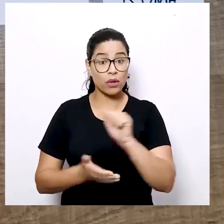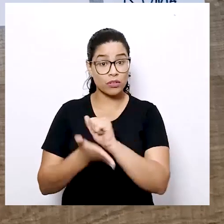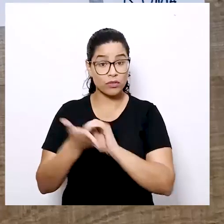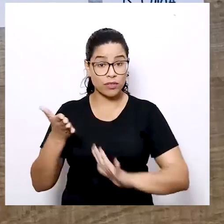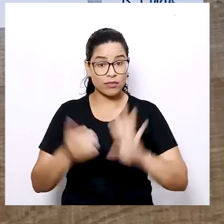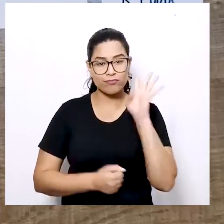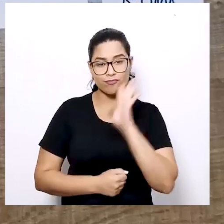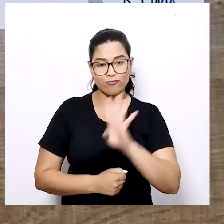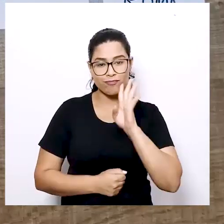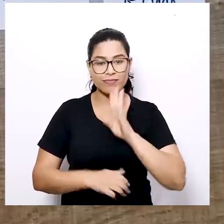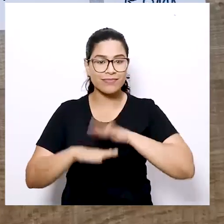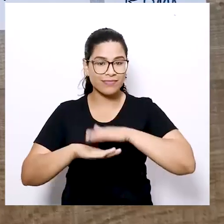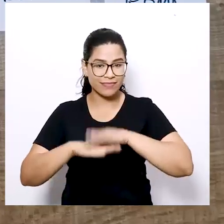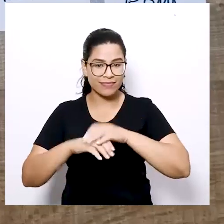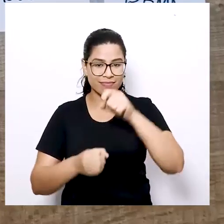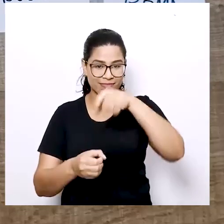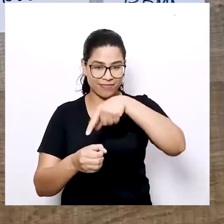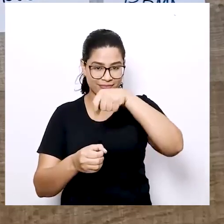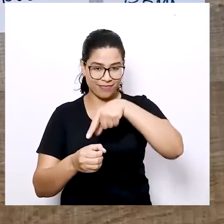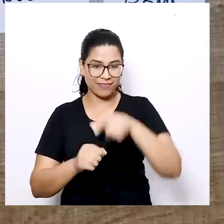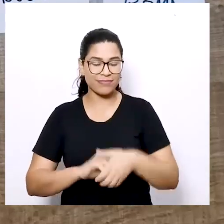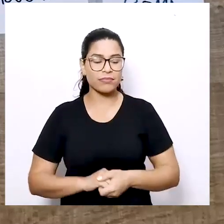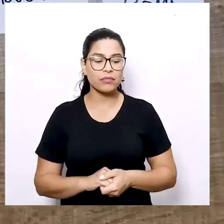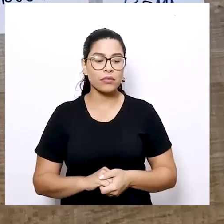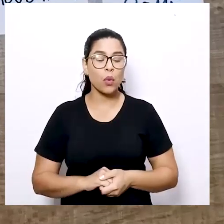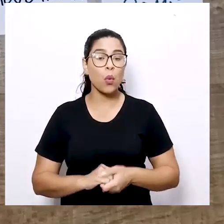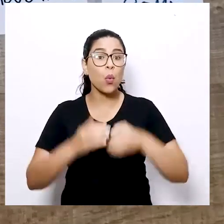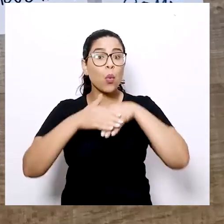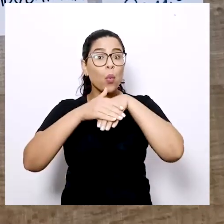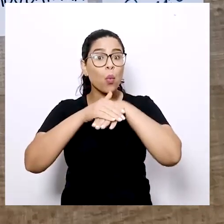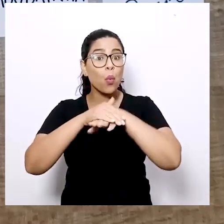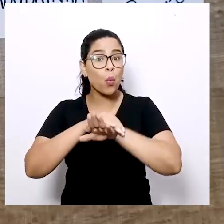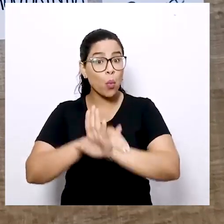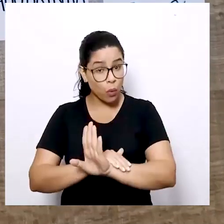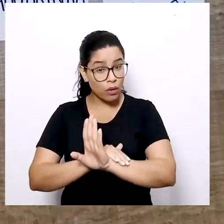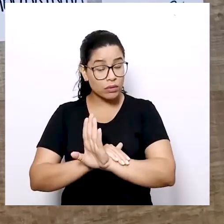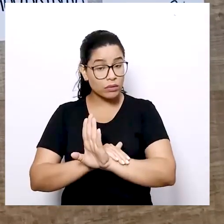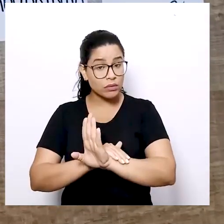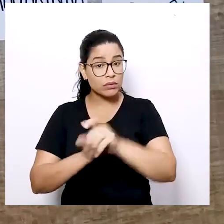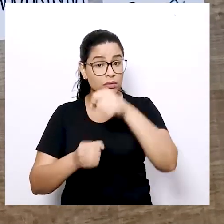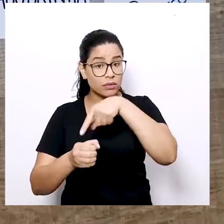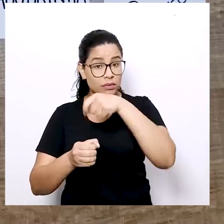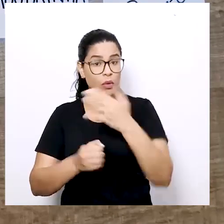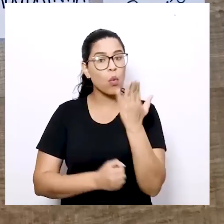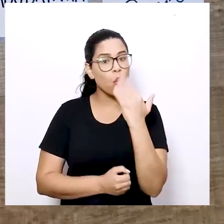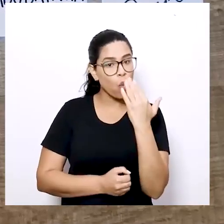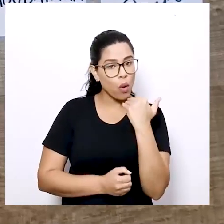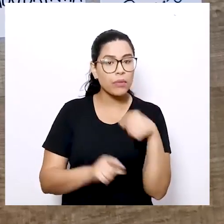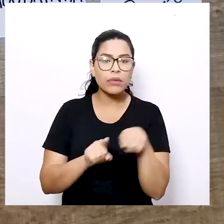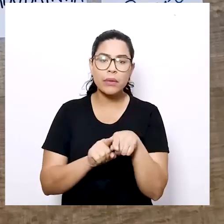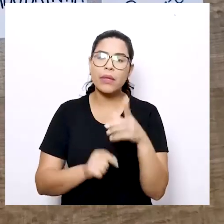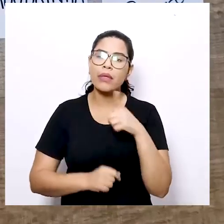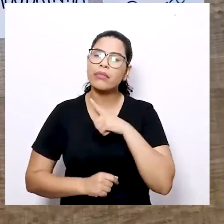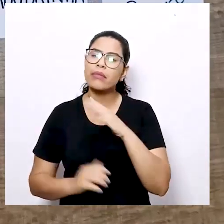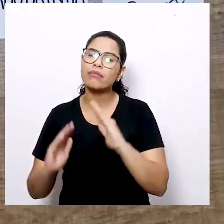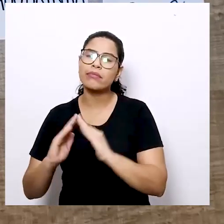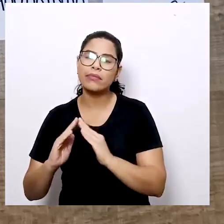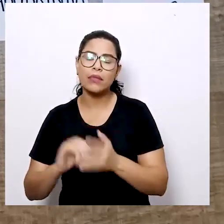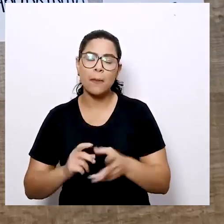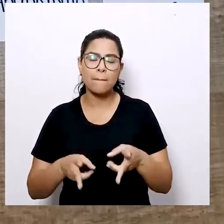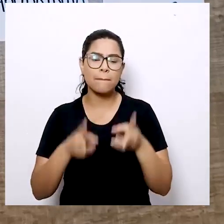Outra atividade legal com sementes é guardar as sementes das coisas que a gente come ou que tem em casa. Aí a gente começa